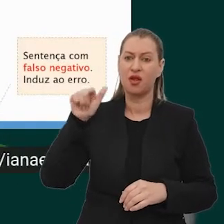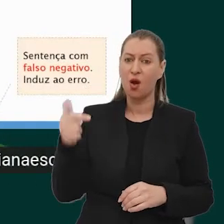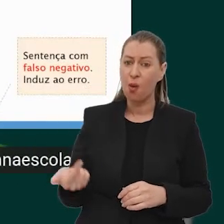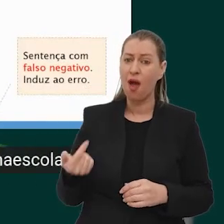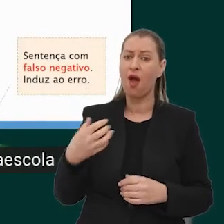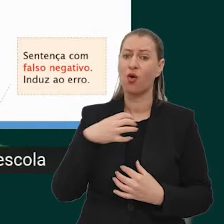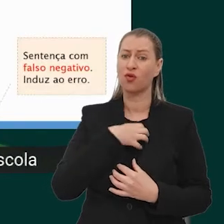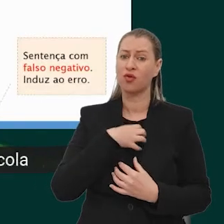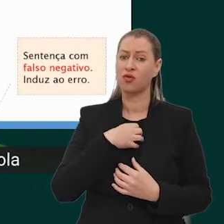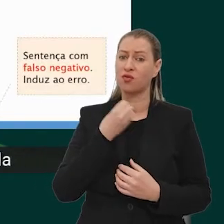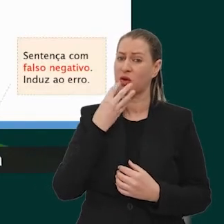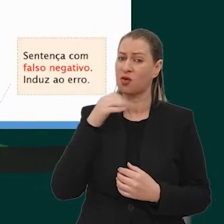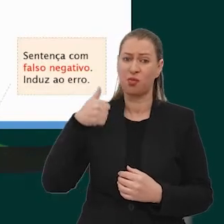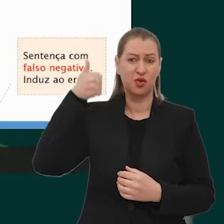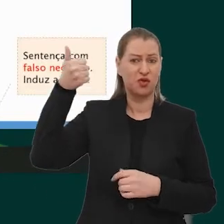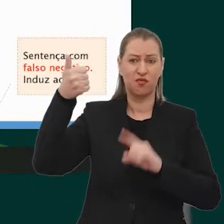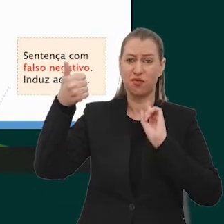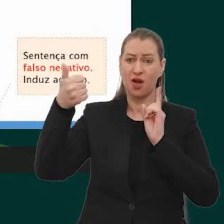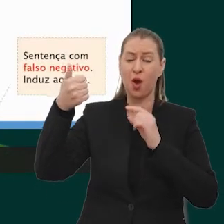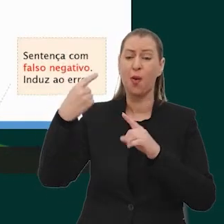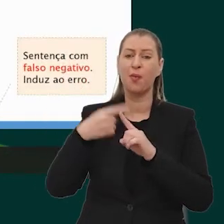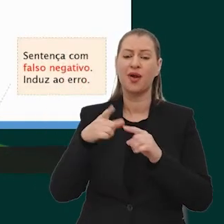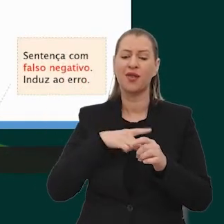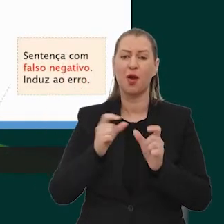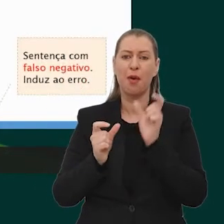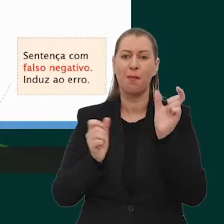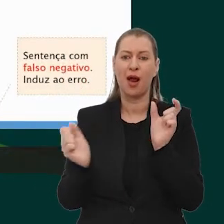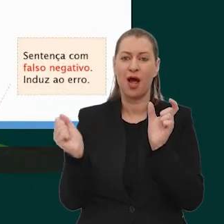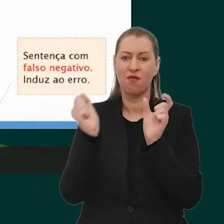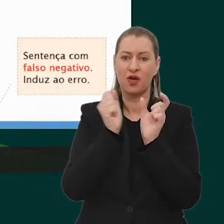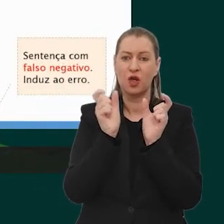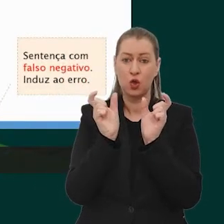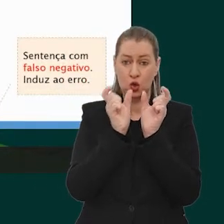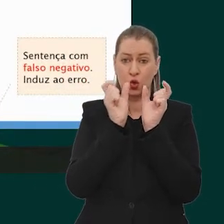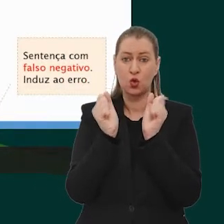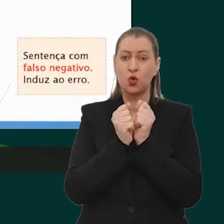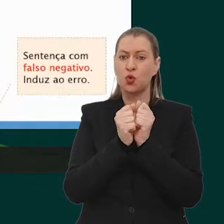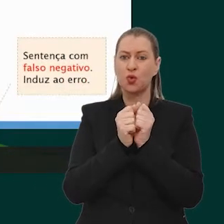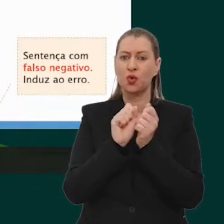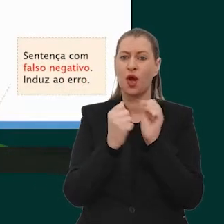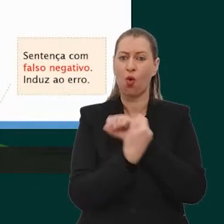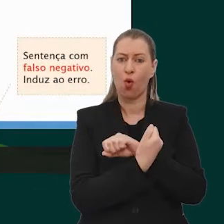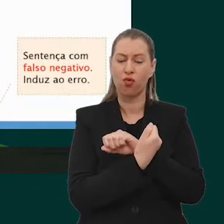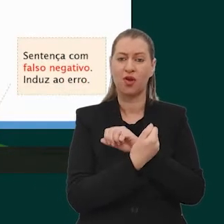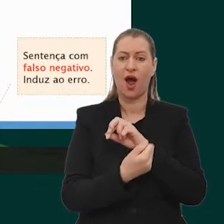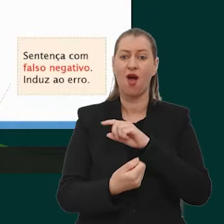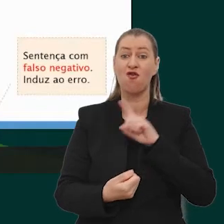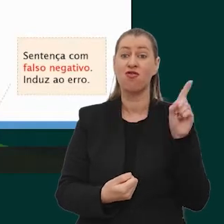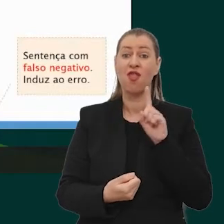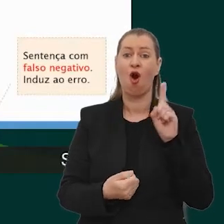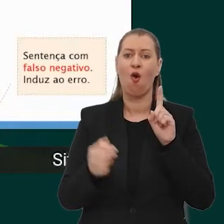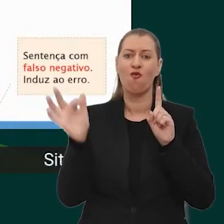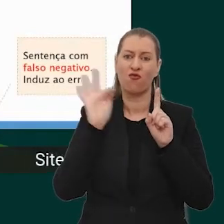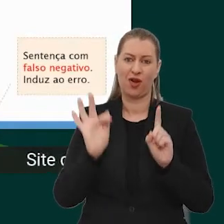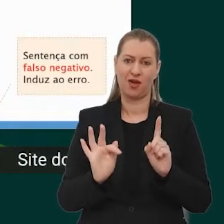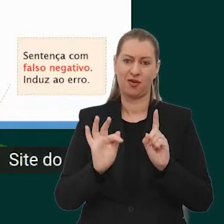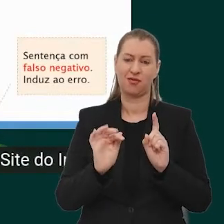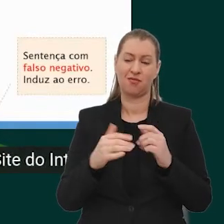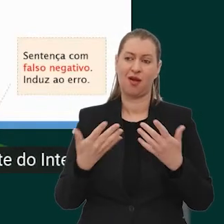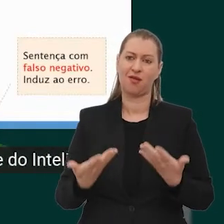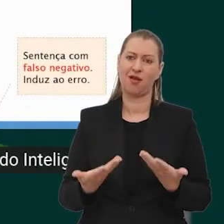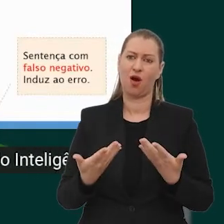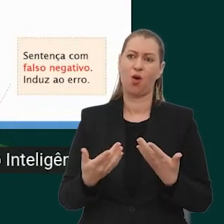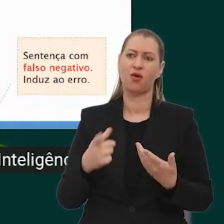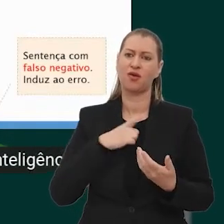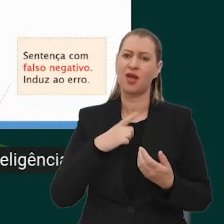um sentimento positivo, porque tem uma palavra que é o contrário. Mas existem os problemas dos falsos